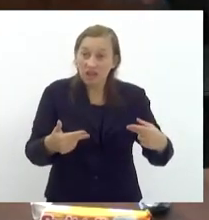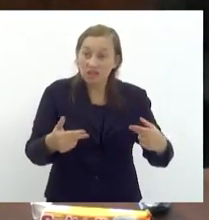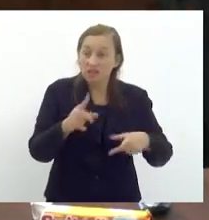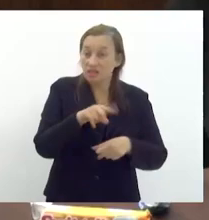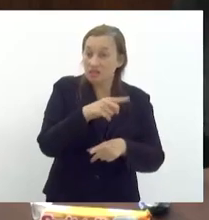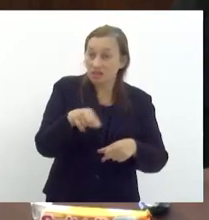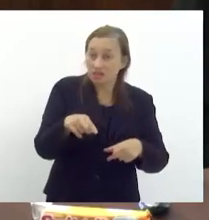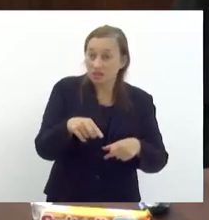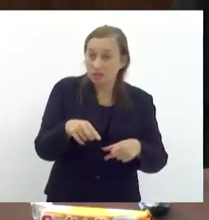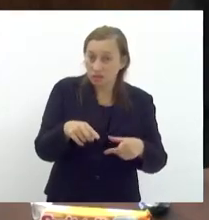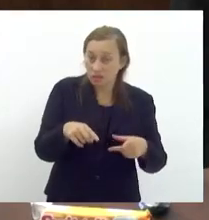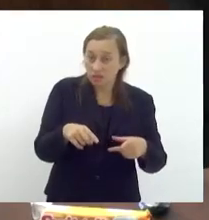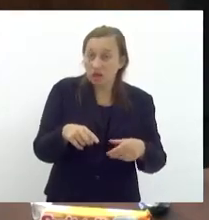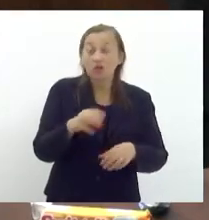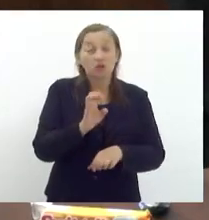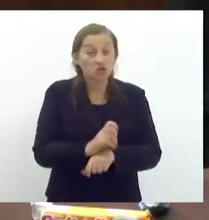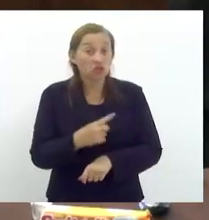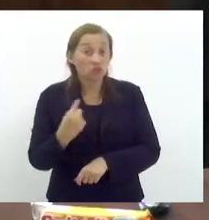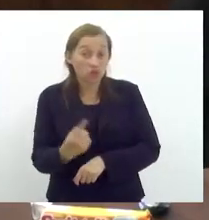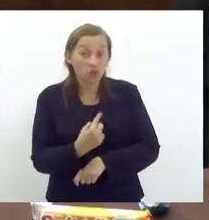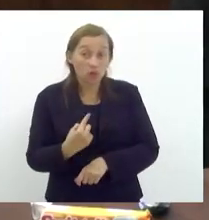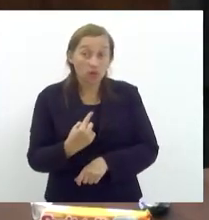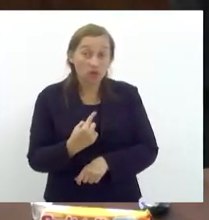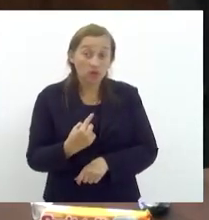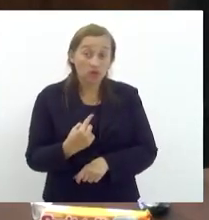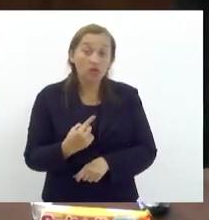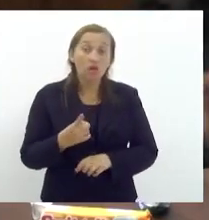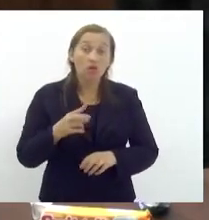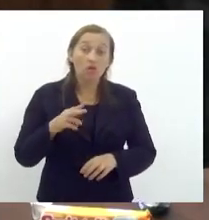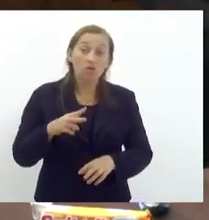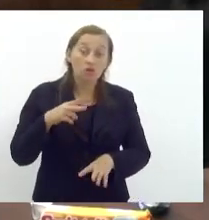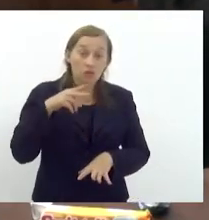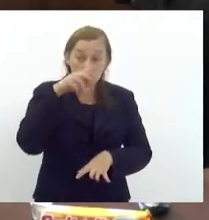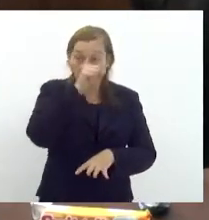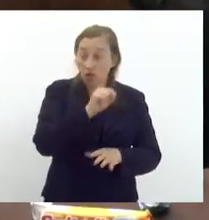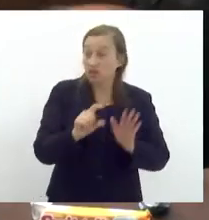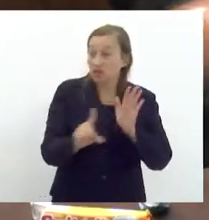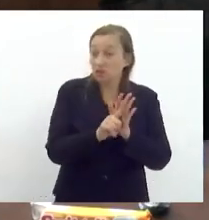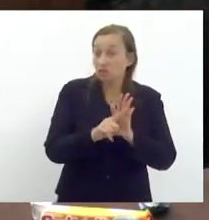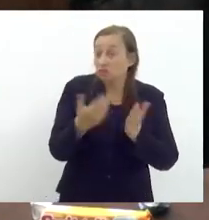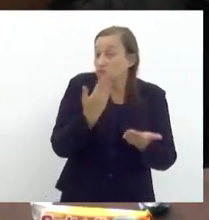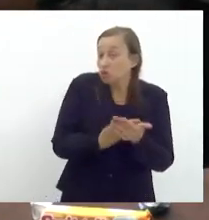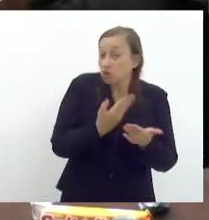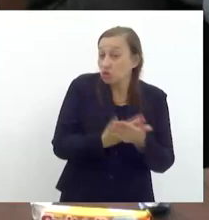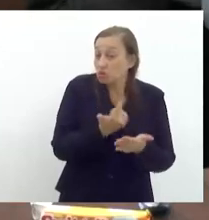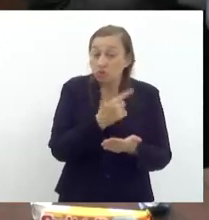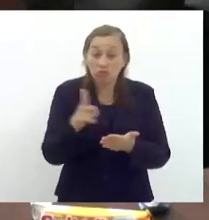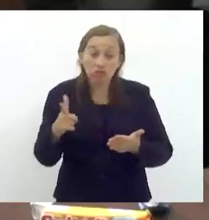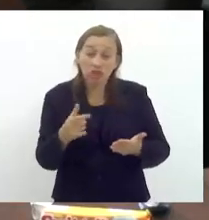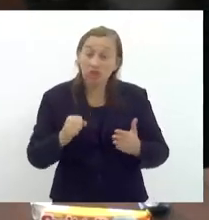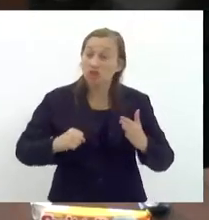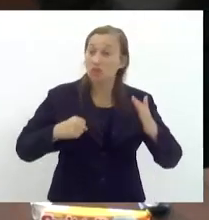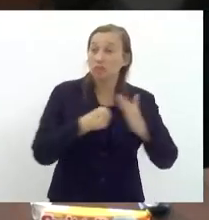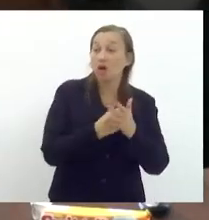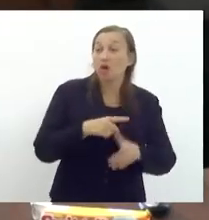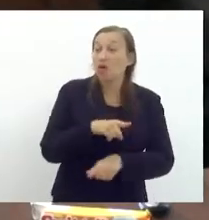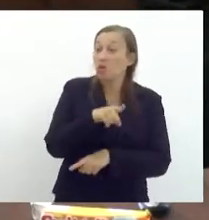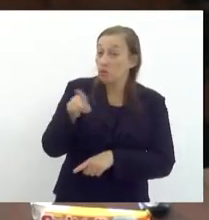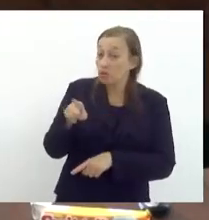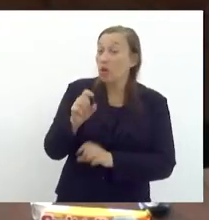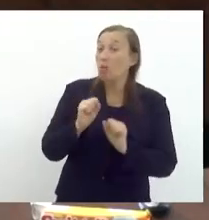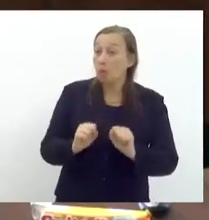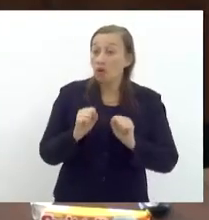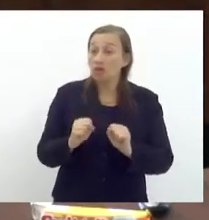ou vigorando no nosso Estado por força de lei Sem estudo de impacto que com esse precedente podem